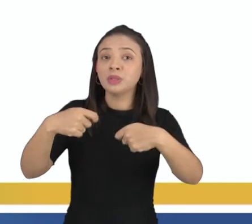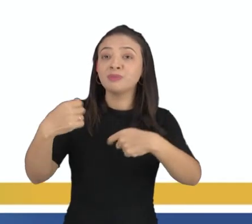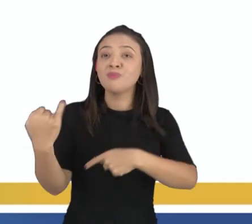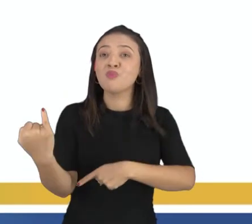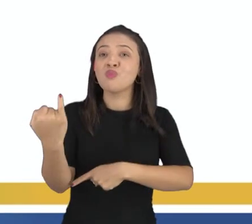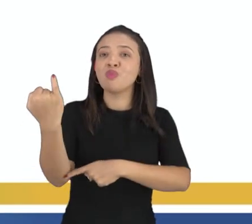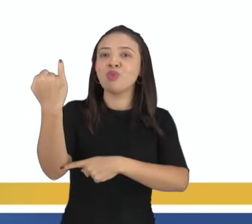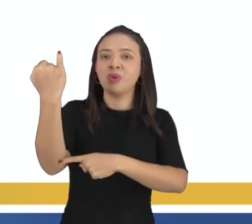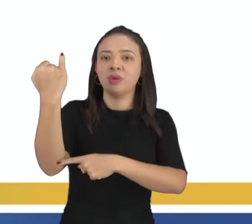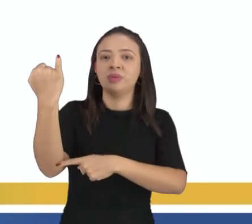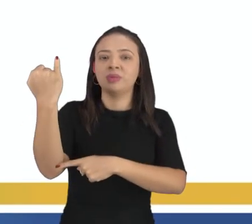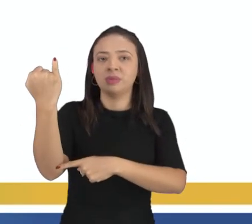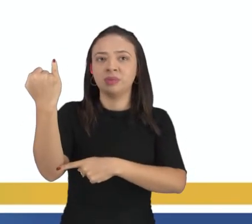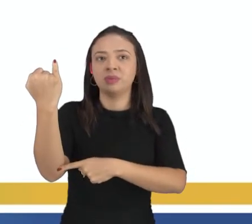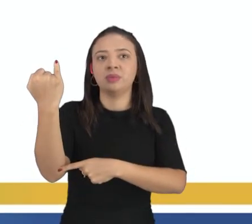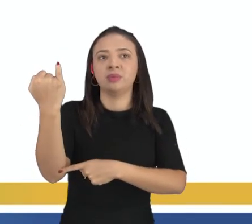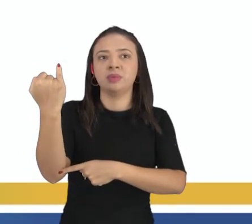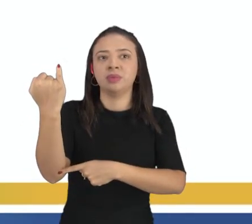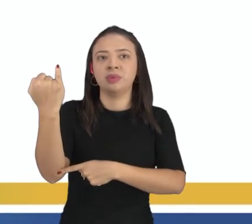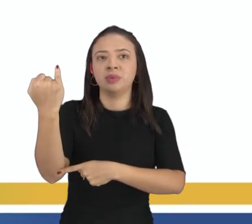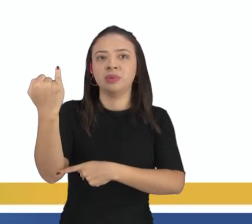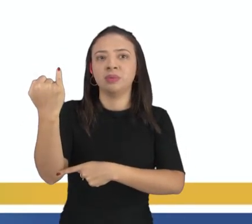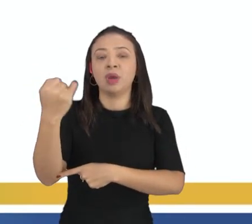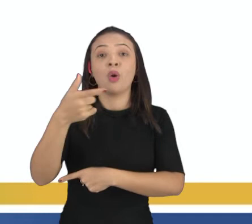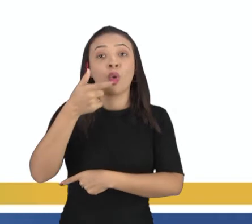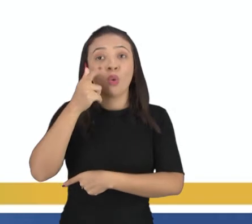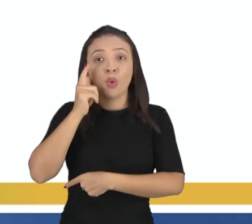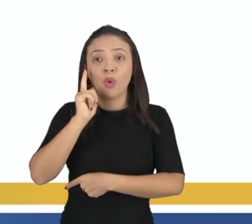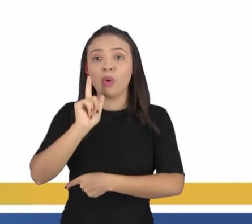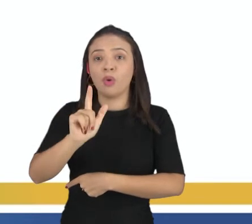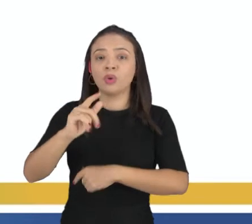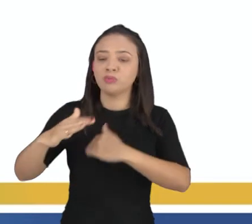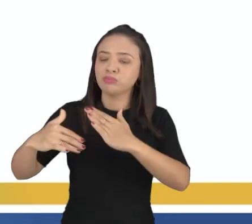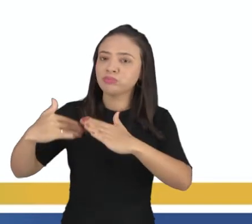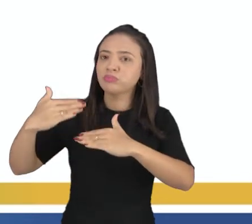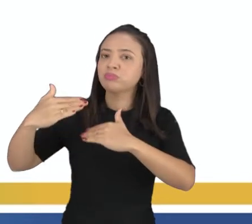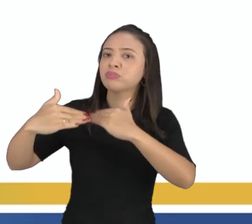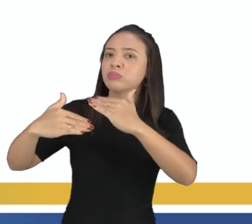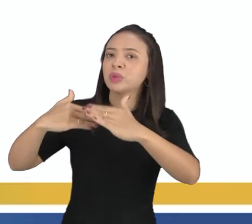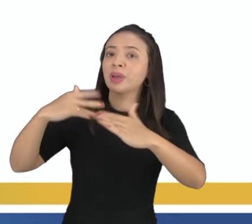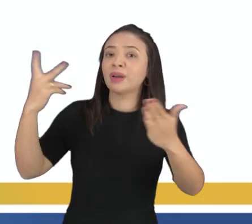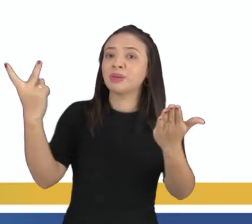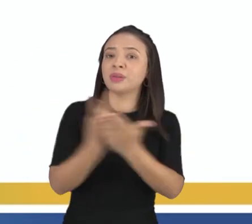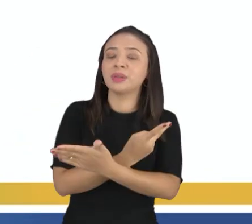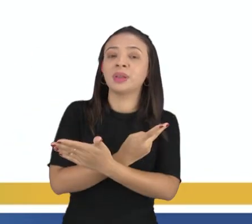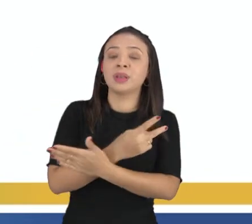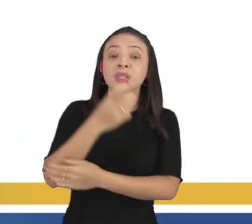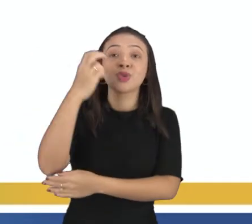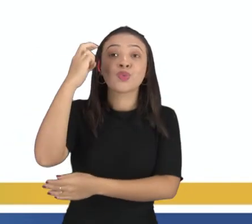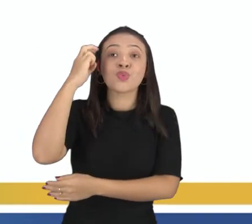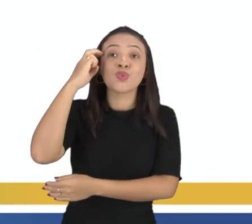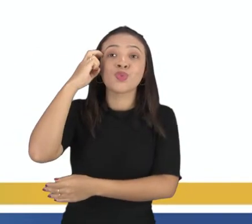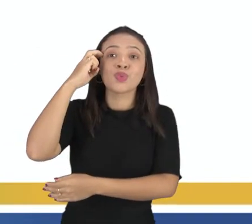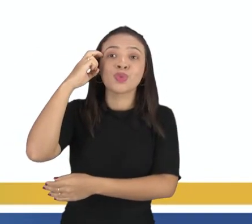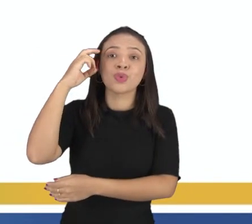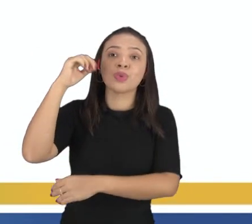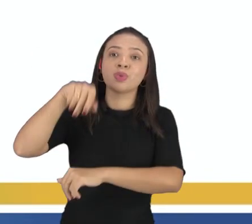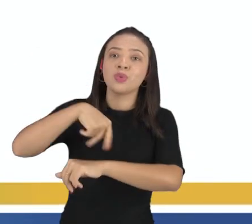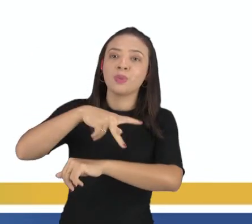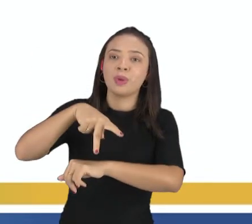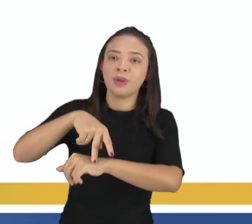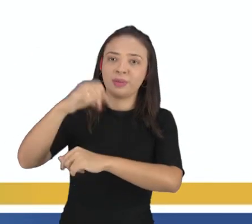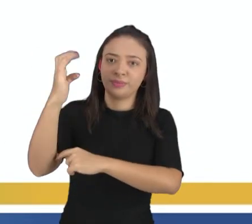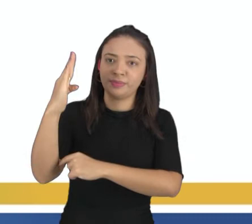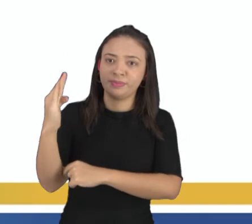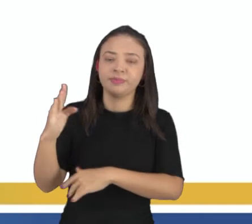ferramentas essenciais para o funcionamento das diversas engrenagens multiculturais chamadas Brasil. Então,